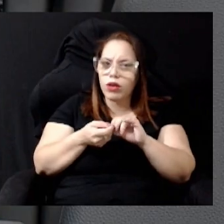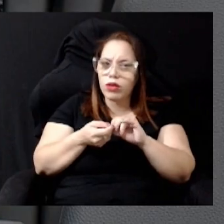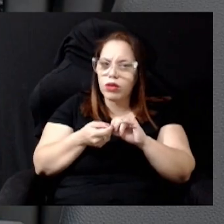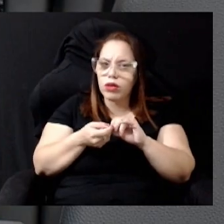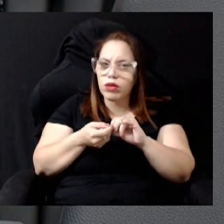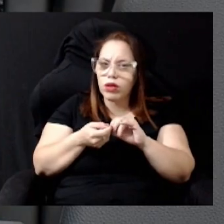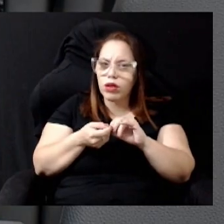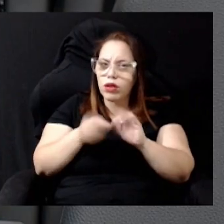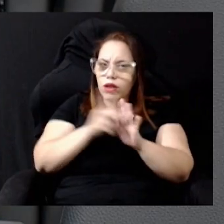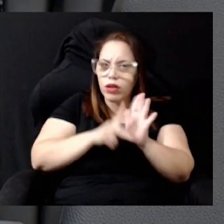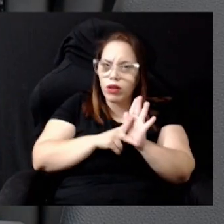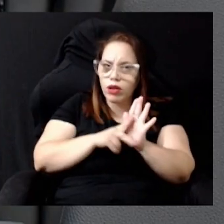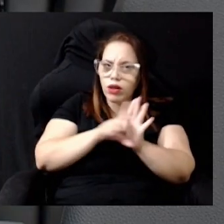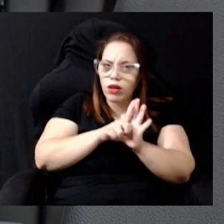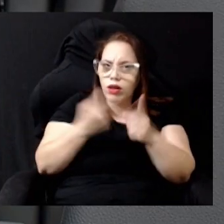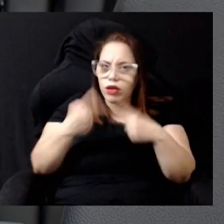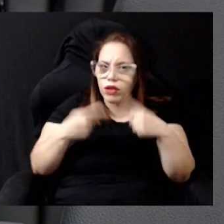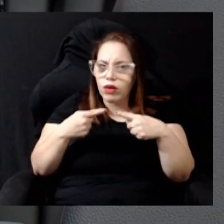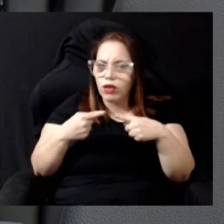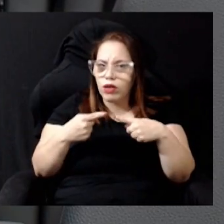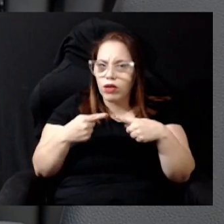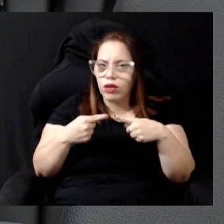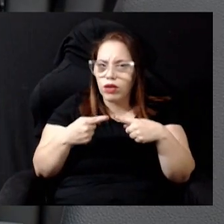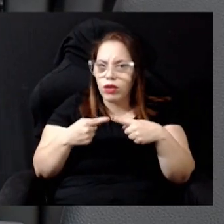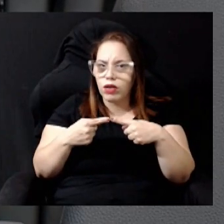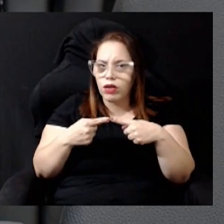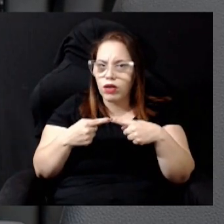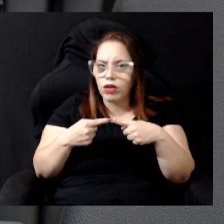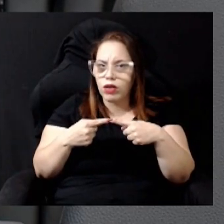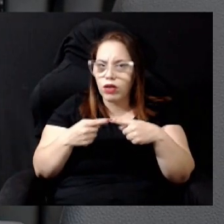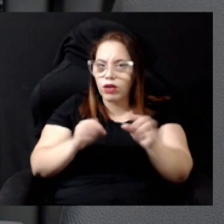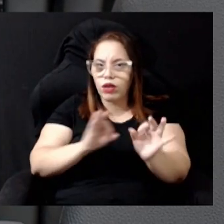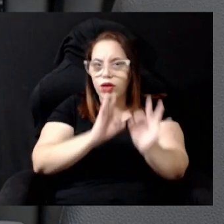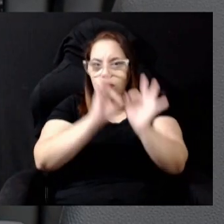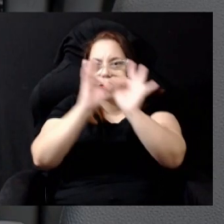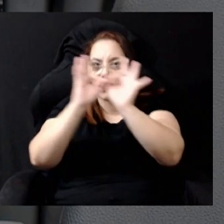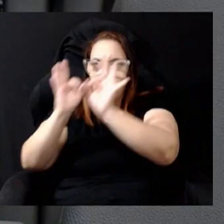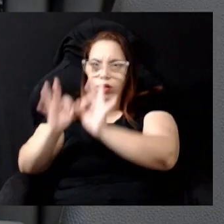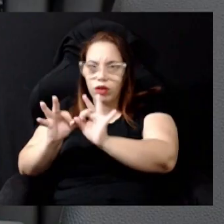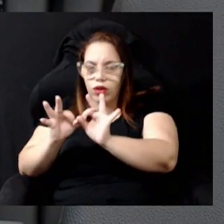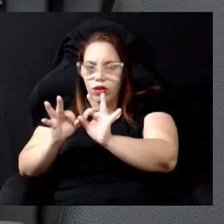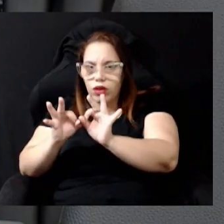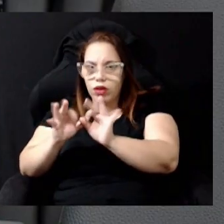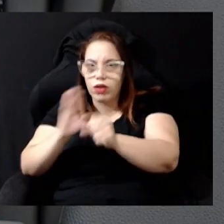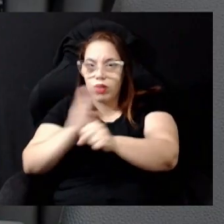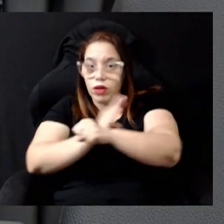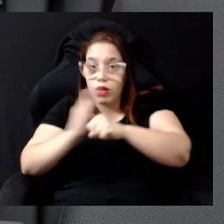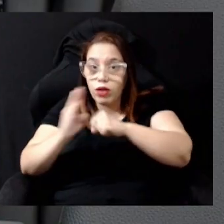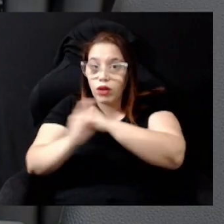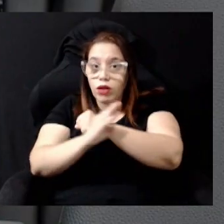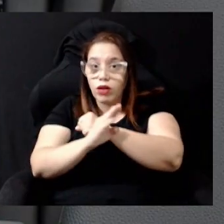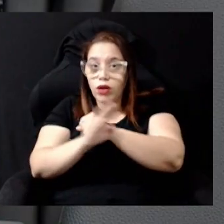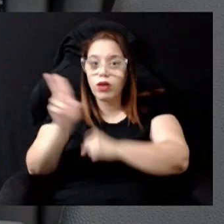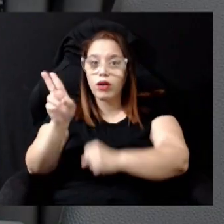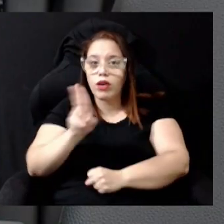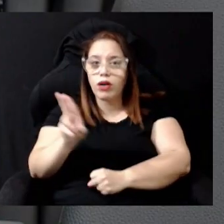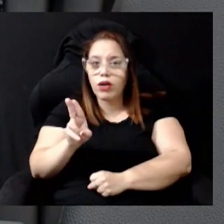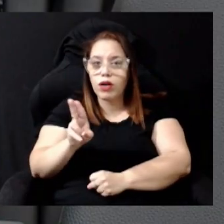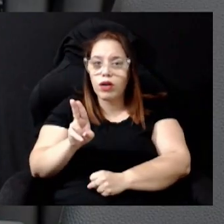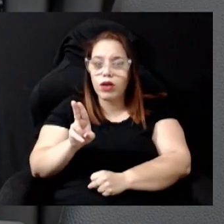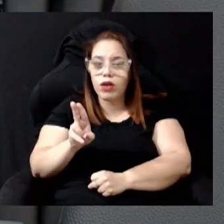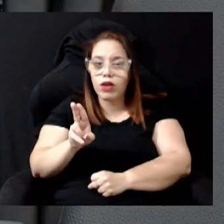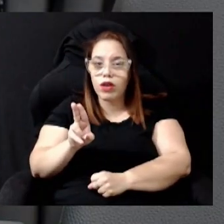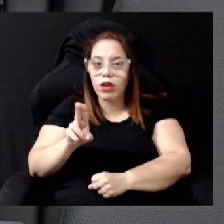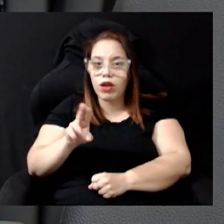lei surgiu da gente acompanhando nos bairros os chamados campo de várzeas e